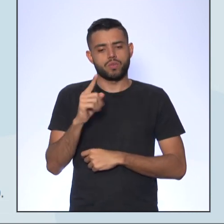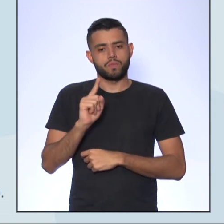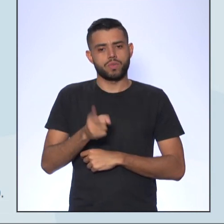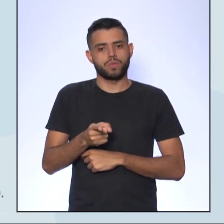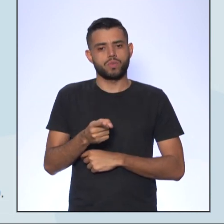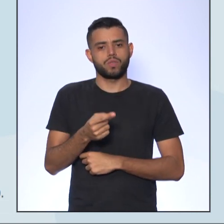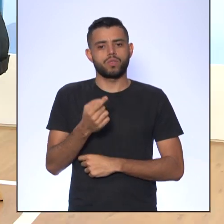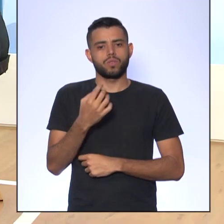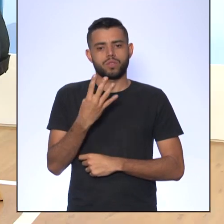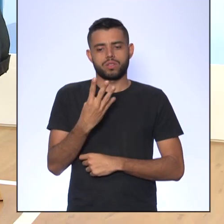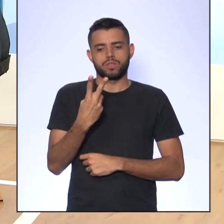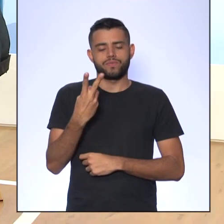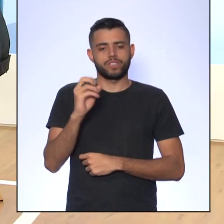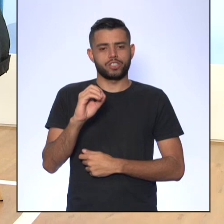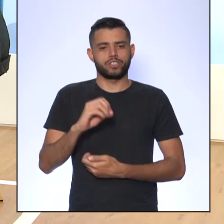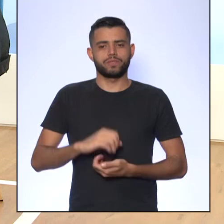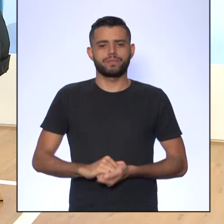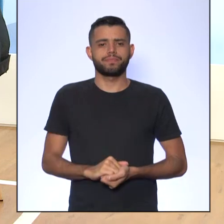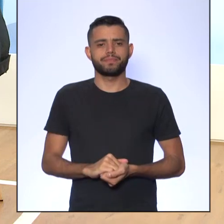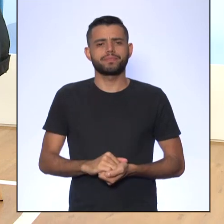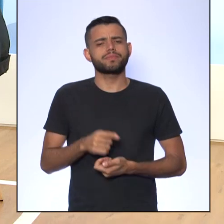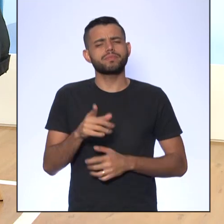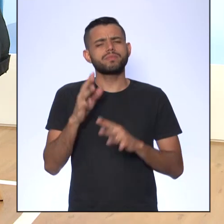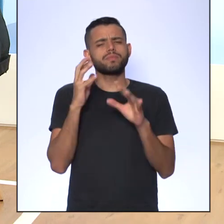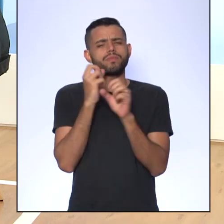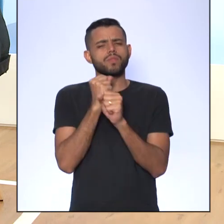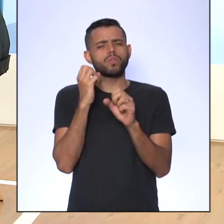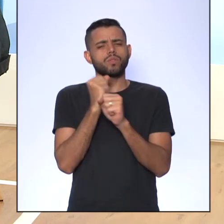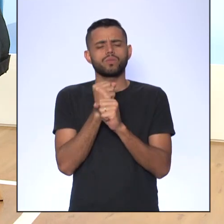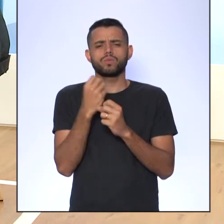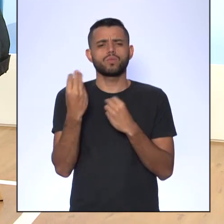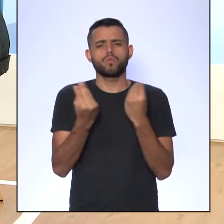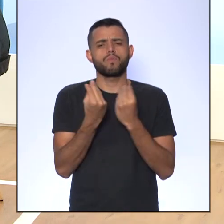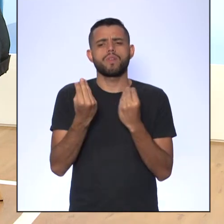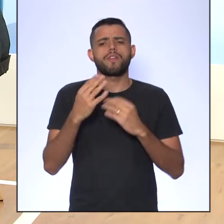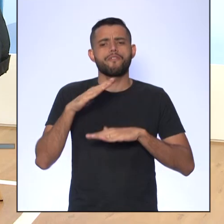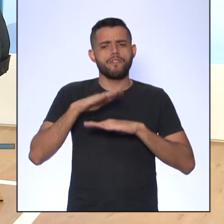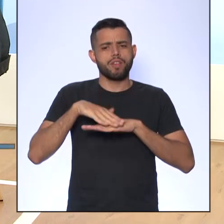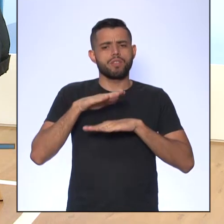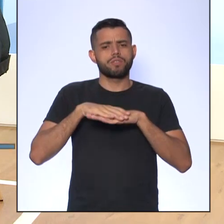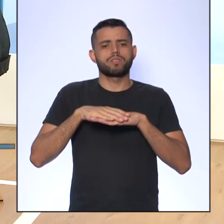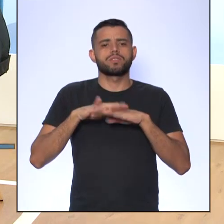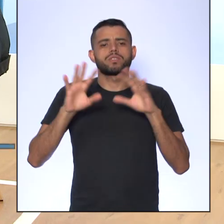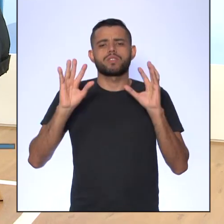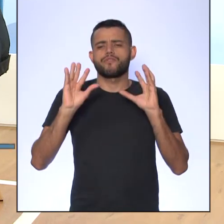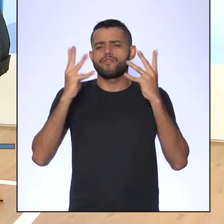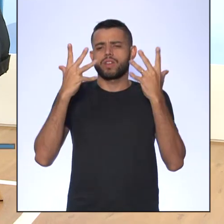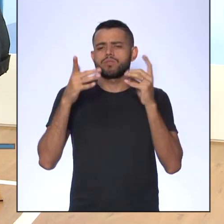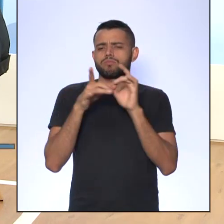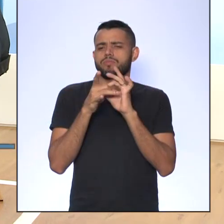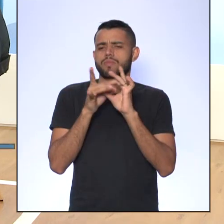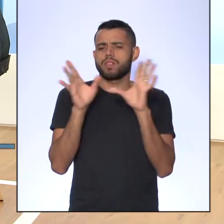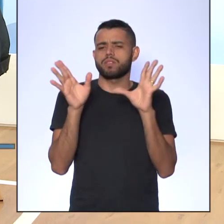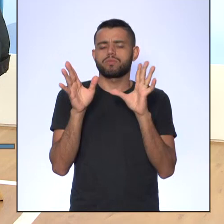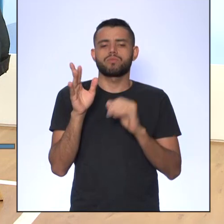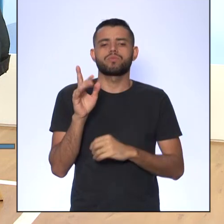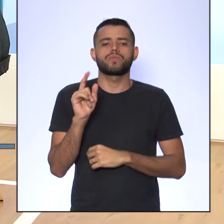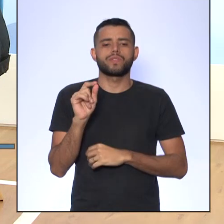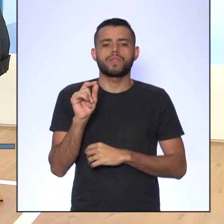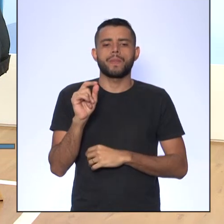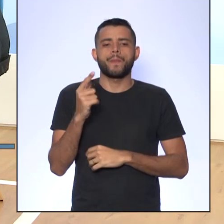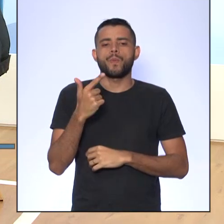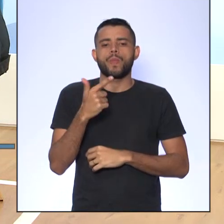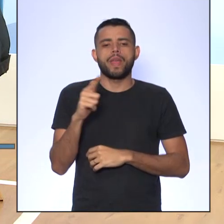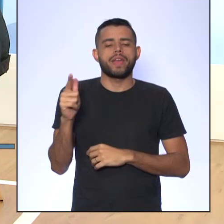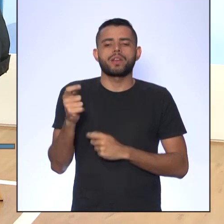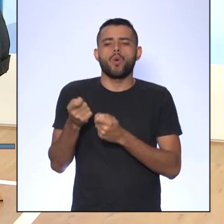24.420. Esse tipo de cálculo, né, professor, ele é realizado principalmente naqueles eventos a céu aberto, né, que não há controle de venda de